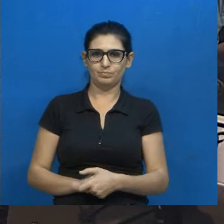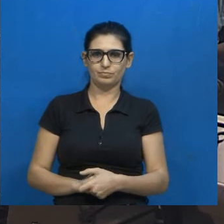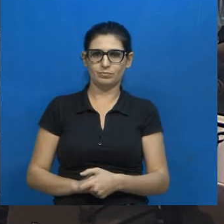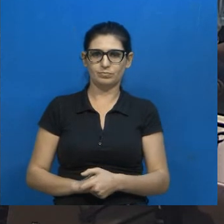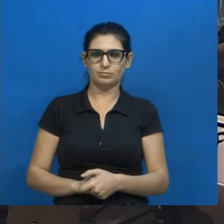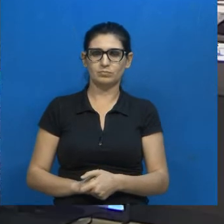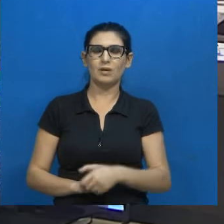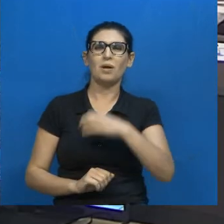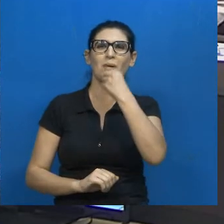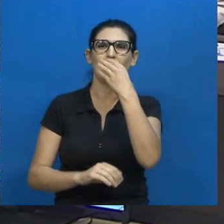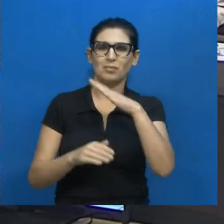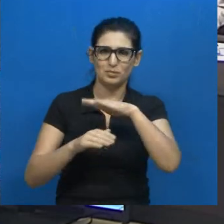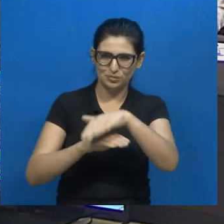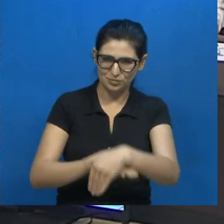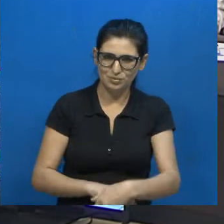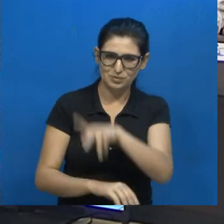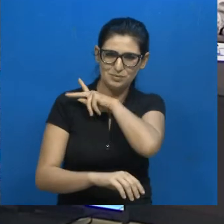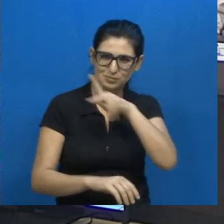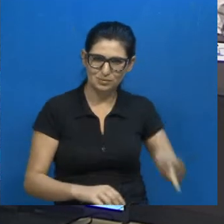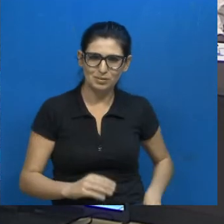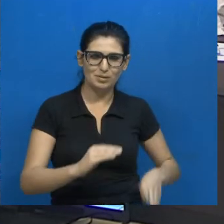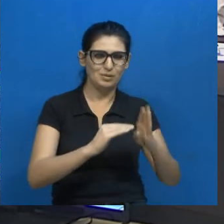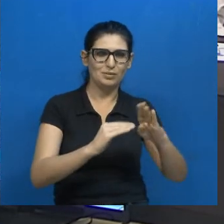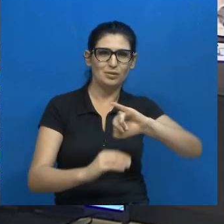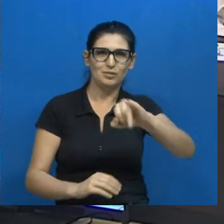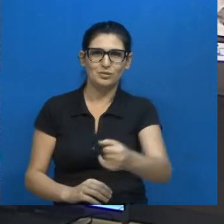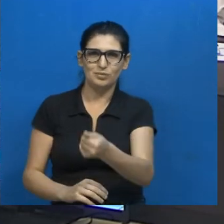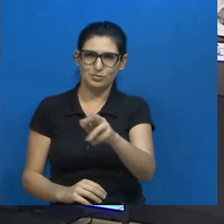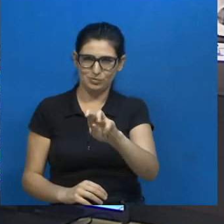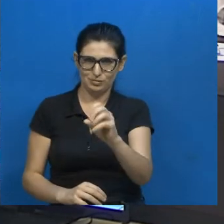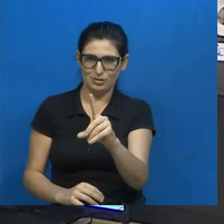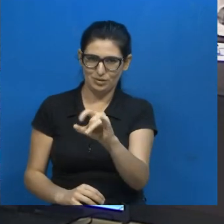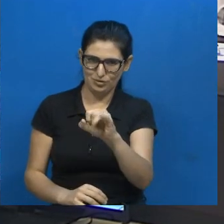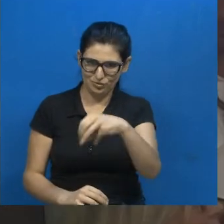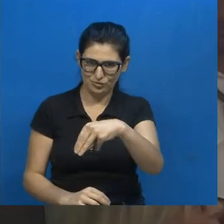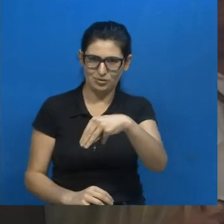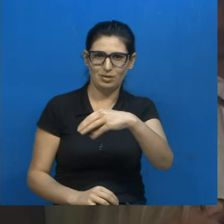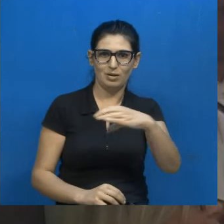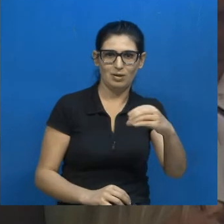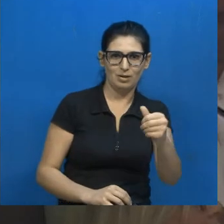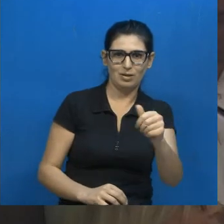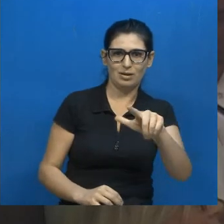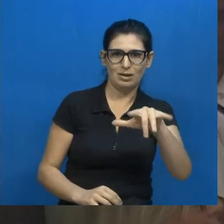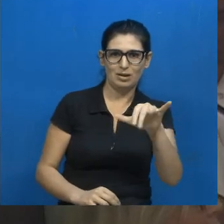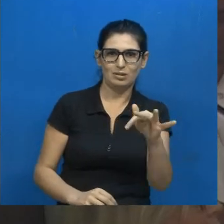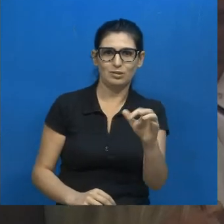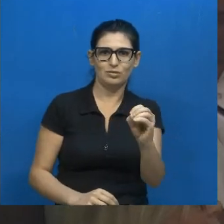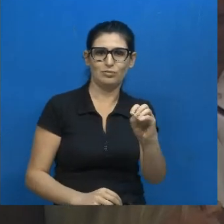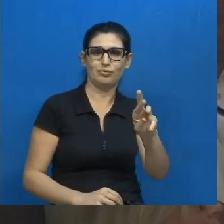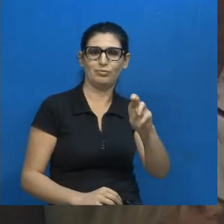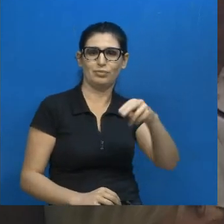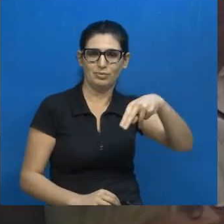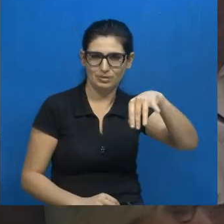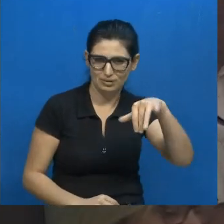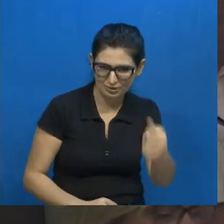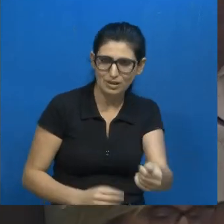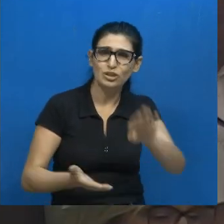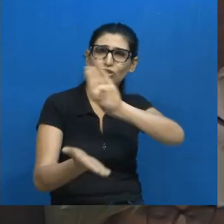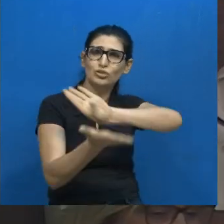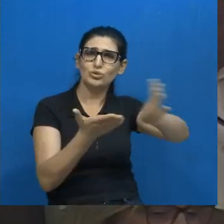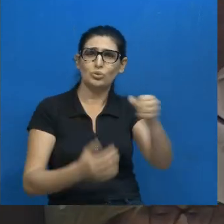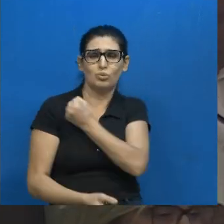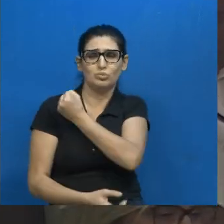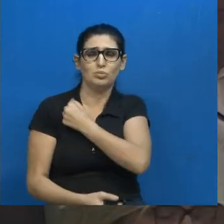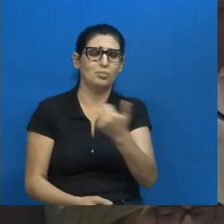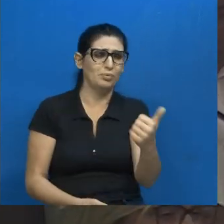Boa noite, sou presidente de bairro do Jardim Califórnia e reclamando mais uma vez sobre a linha 11 que foi tirada da gente